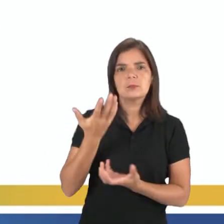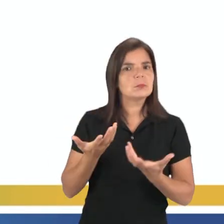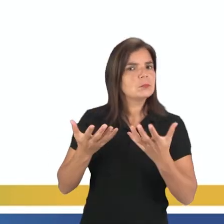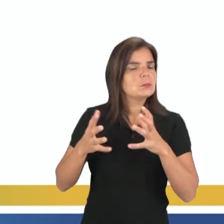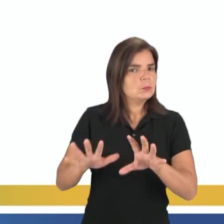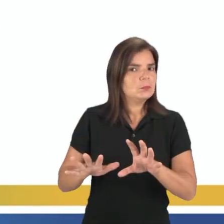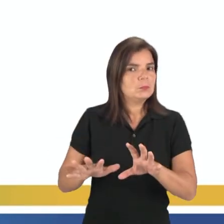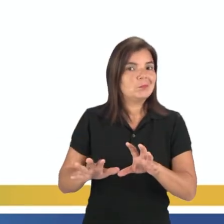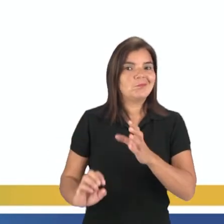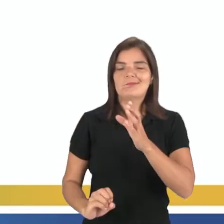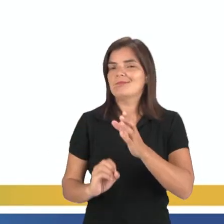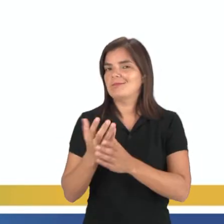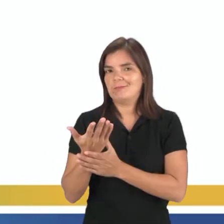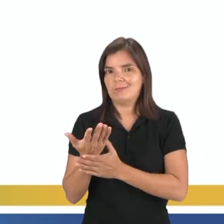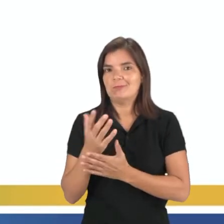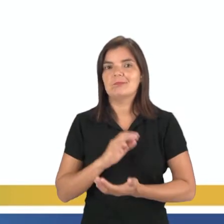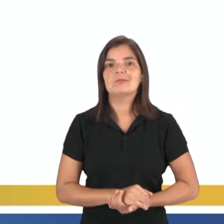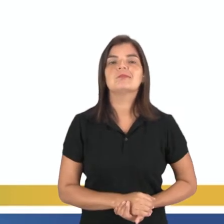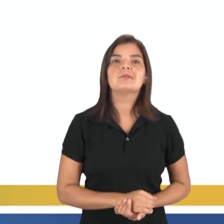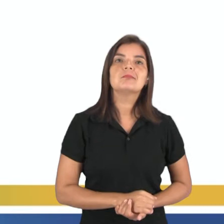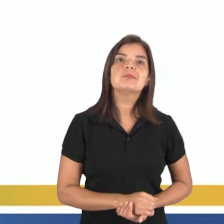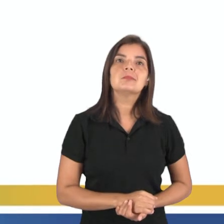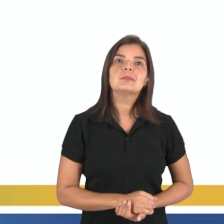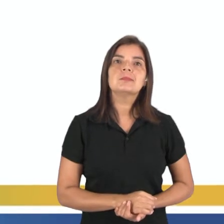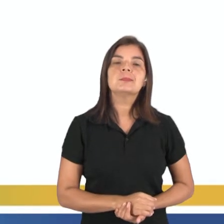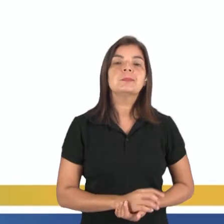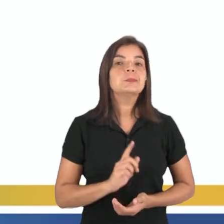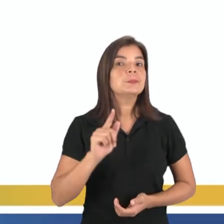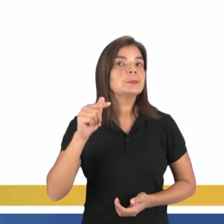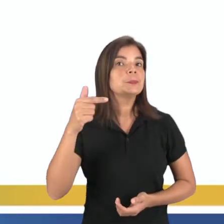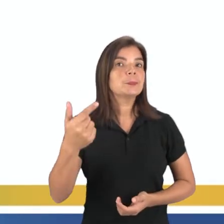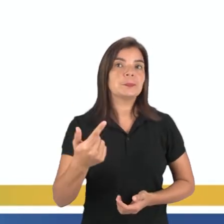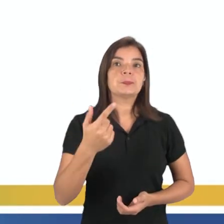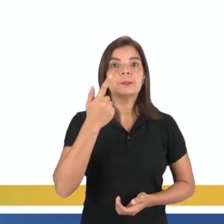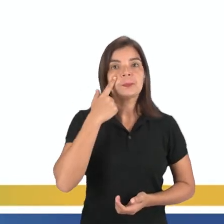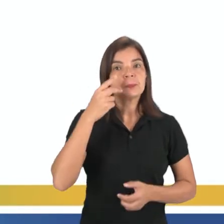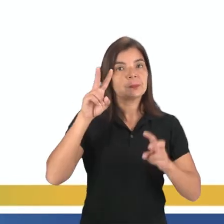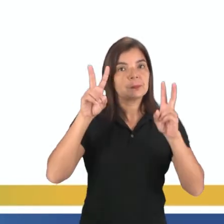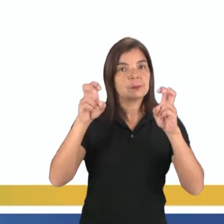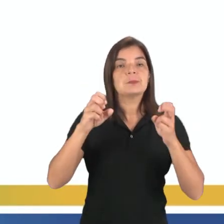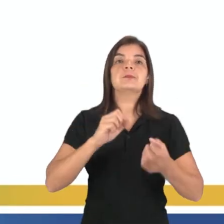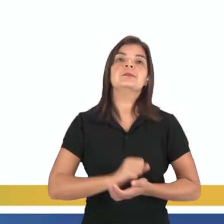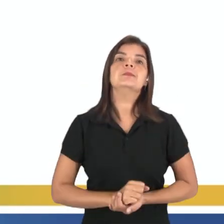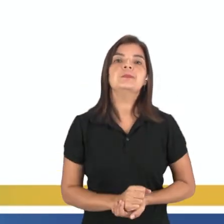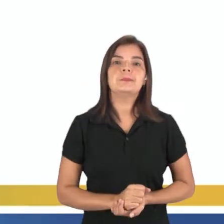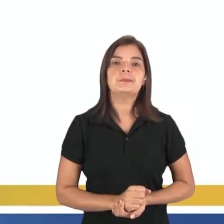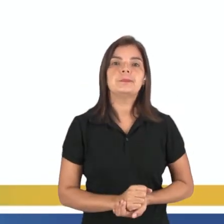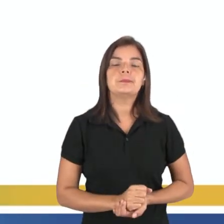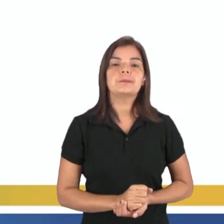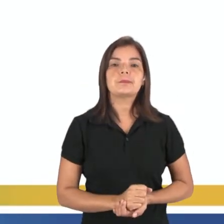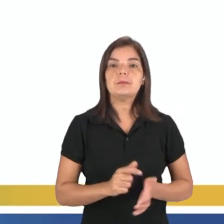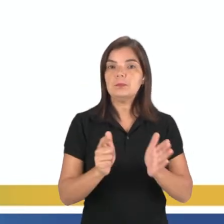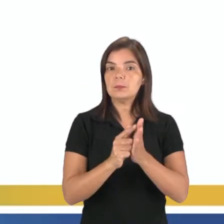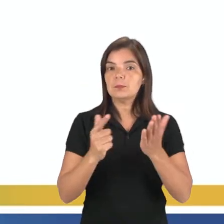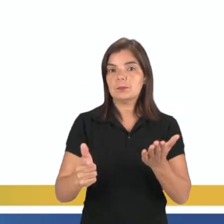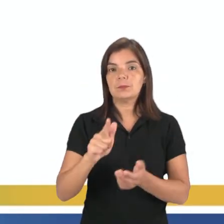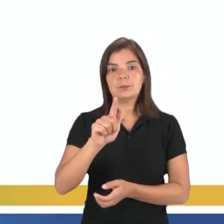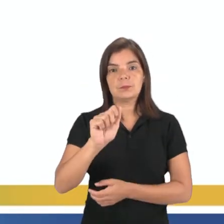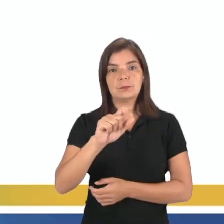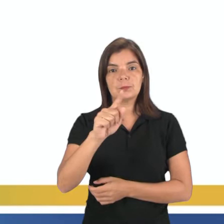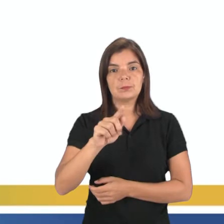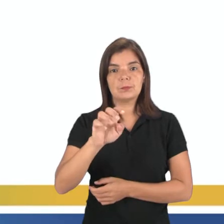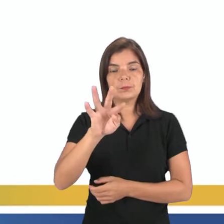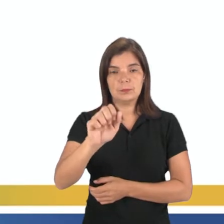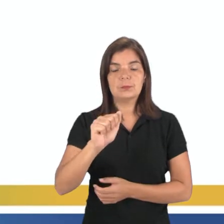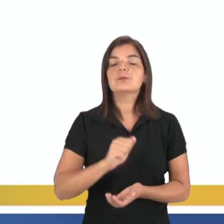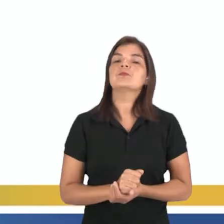querem que ele aconteça. Vamos observar outro título, né, do jornal A Gazeta.